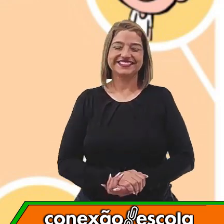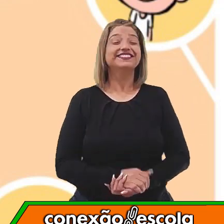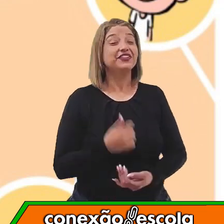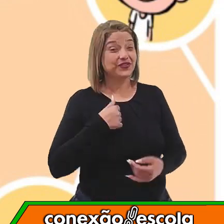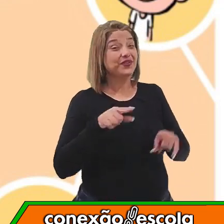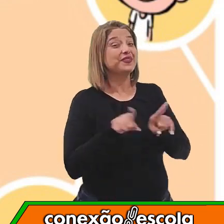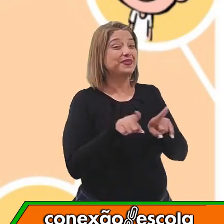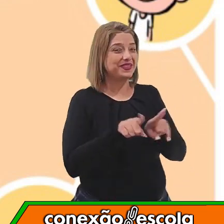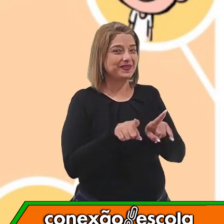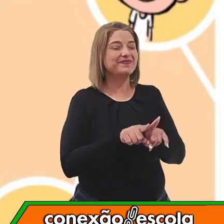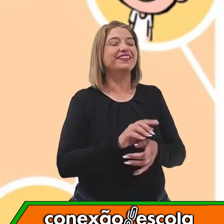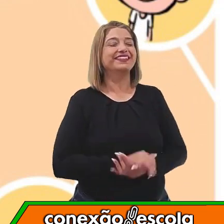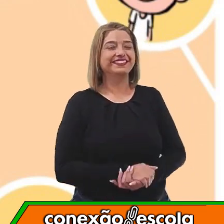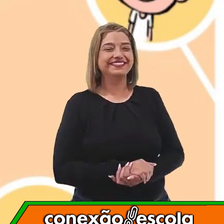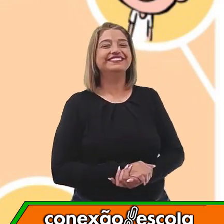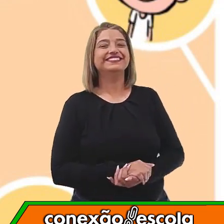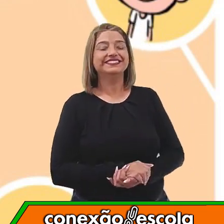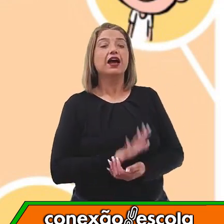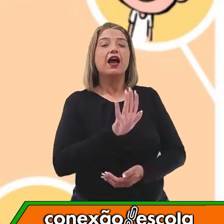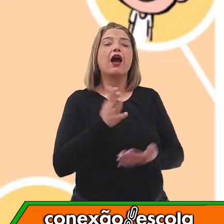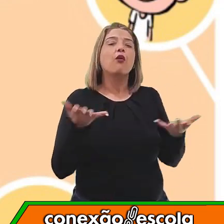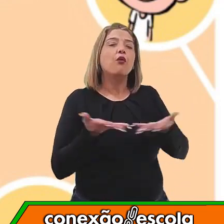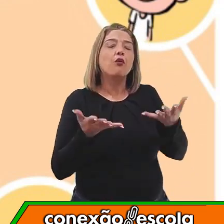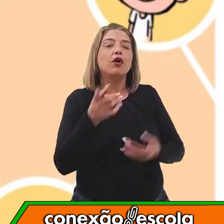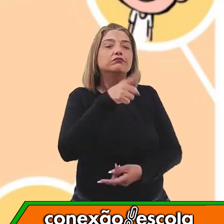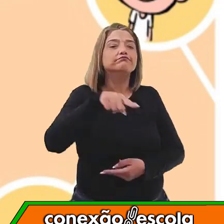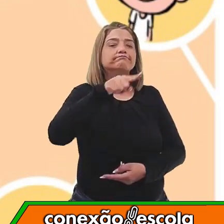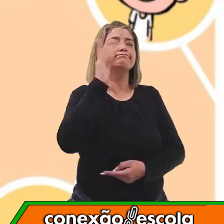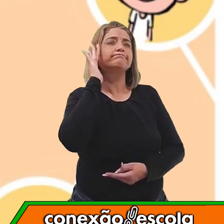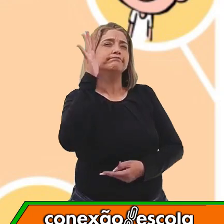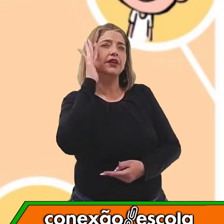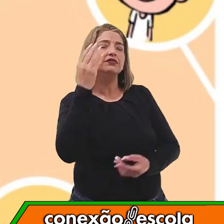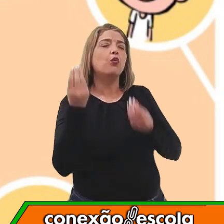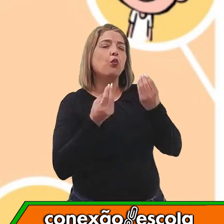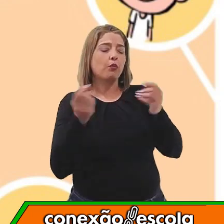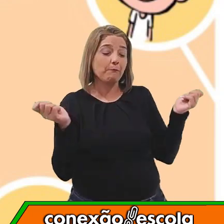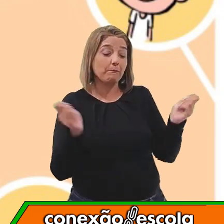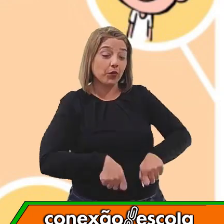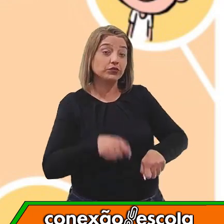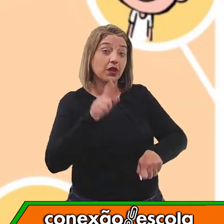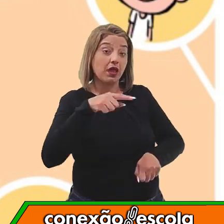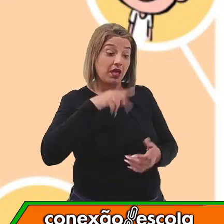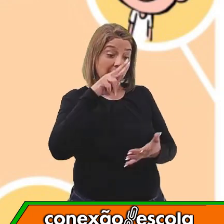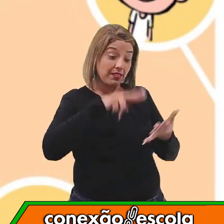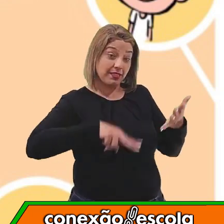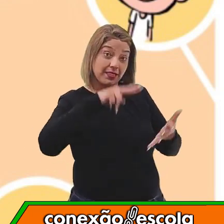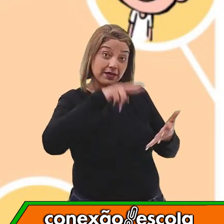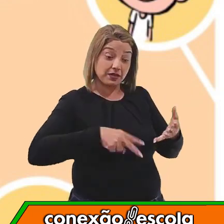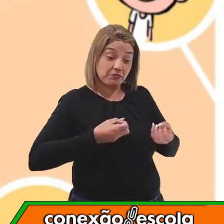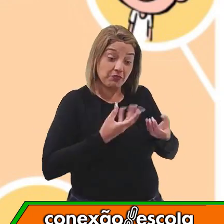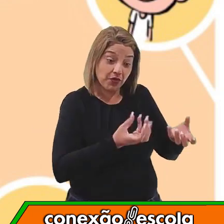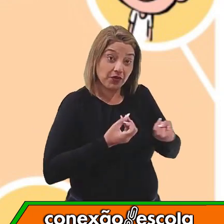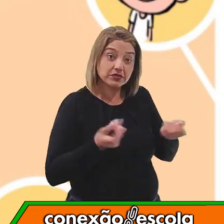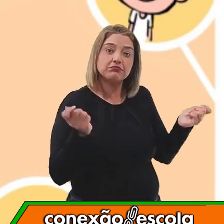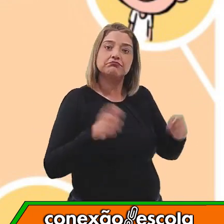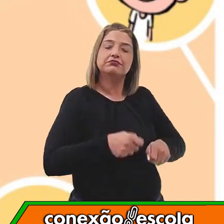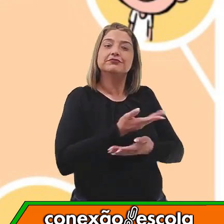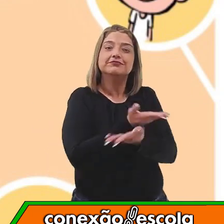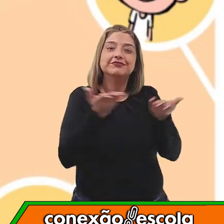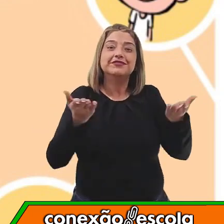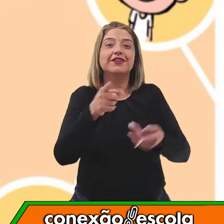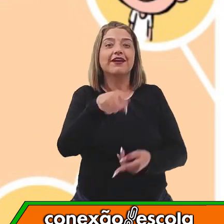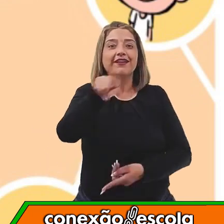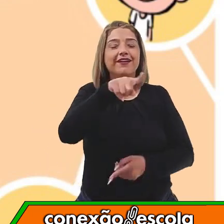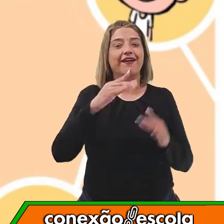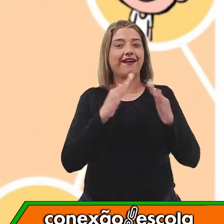também acho, Pro. Agora, que tal pensarmos nas possibilidades que a poesia pode oferecer aí,